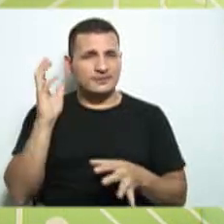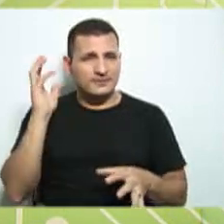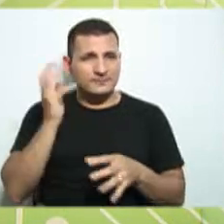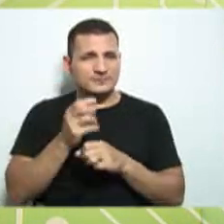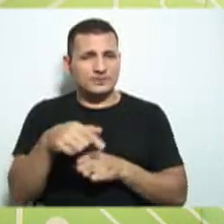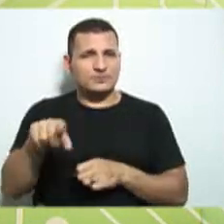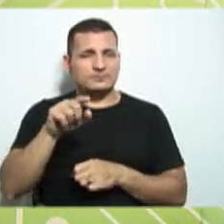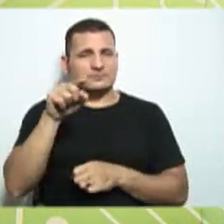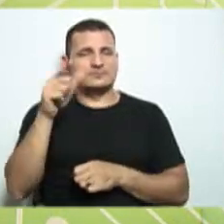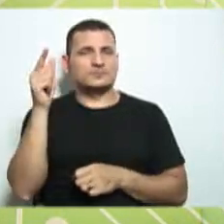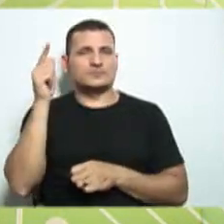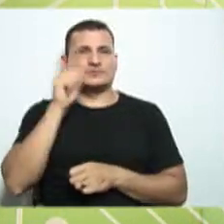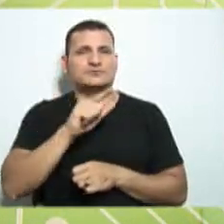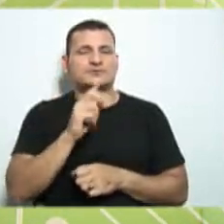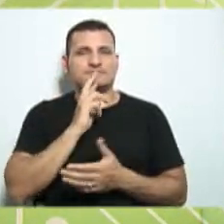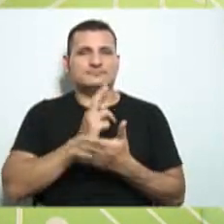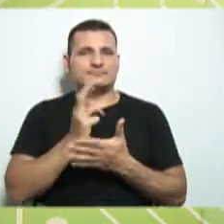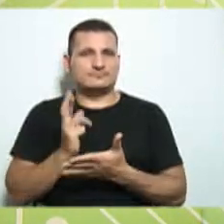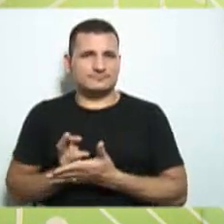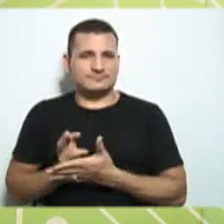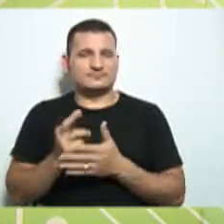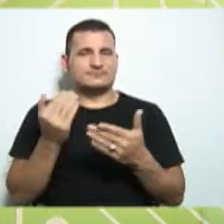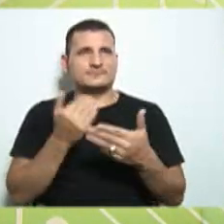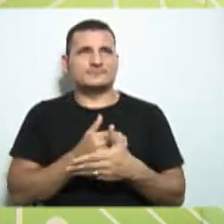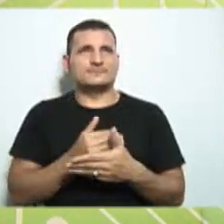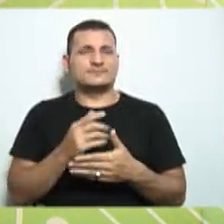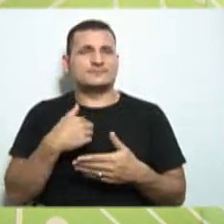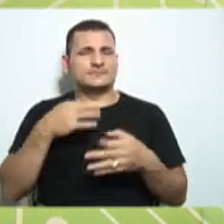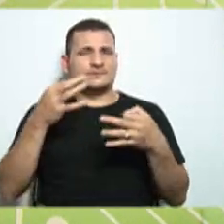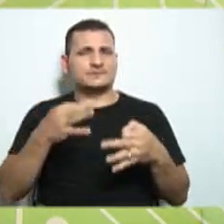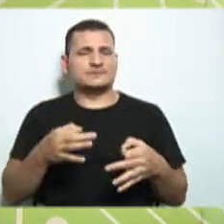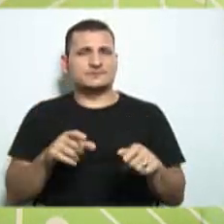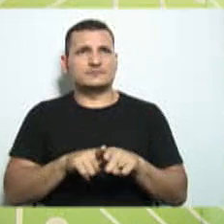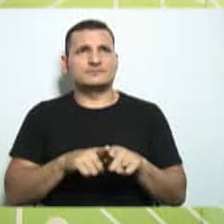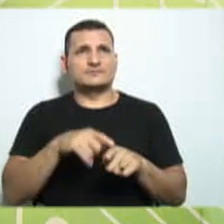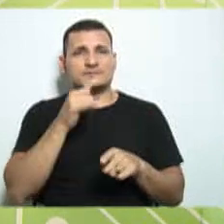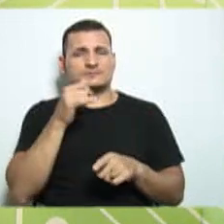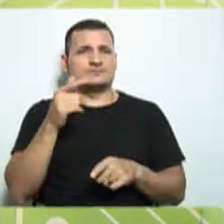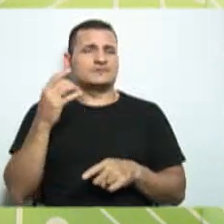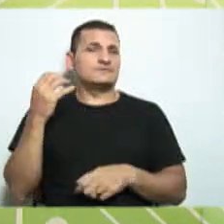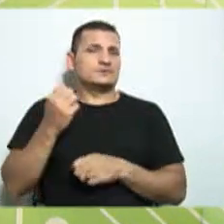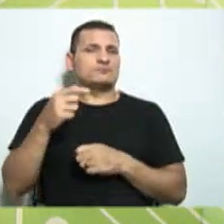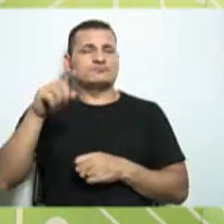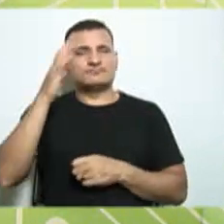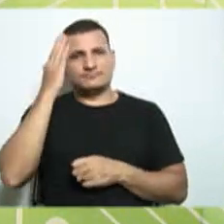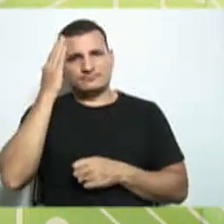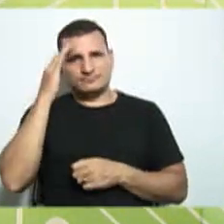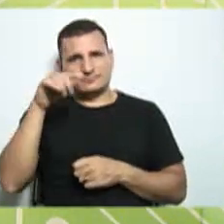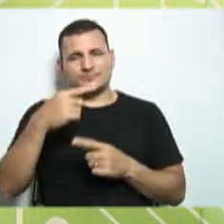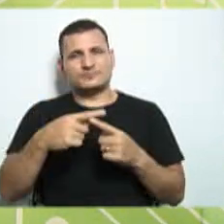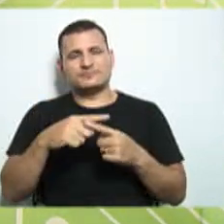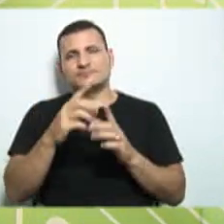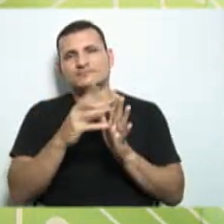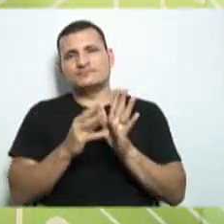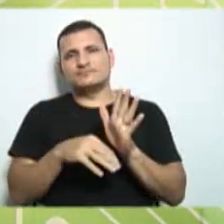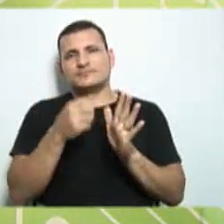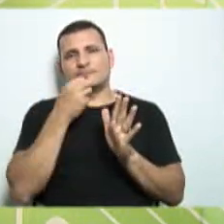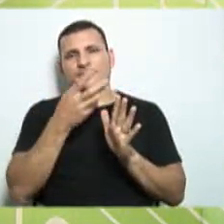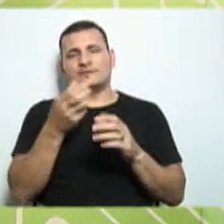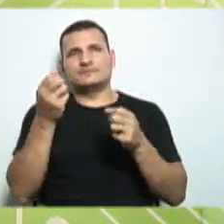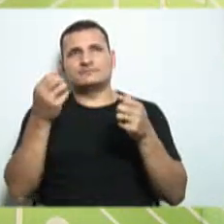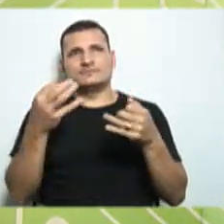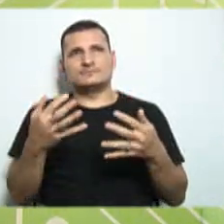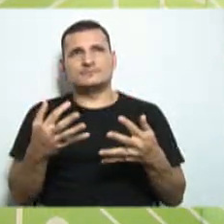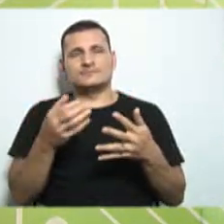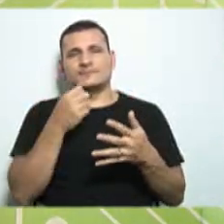aqui você já vai conseguir resolver. Mas eu tenho certeza também que se não tivesse a revisão você saberia, porque o conteúdo foi muito bem explicado, foi muito